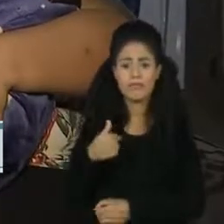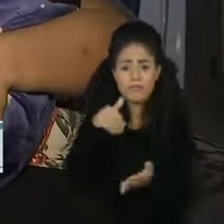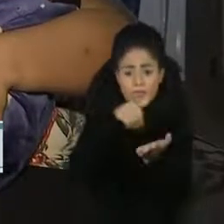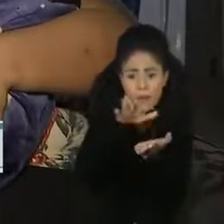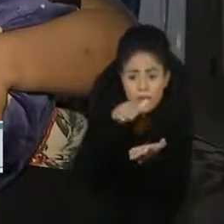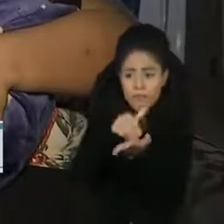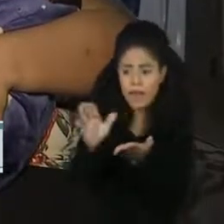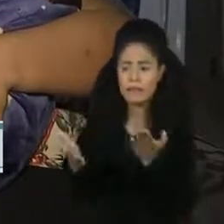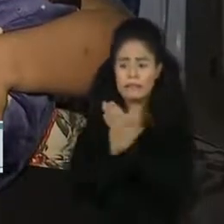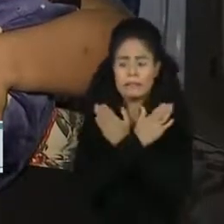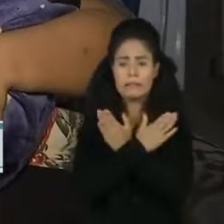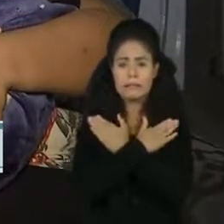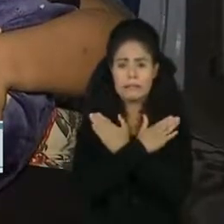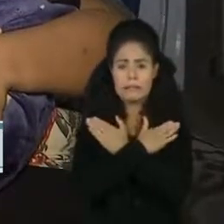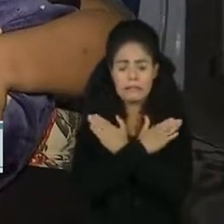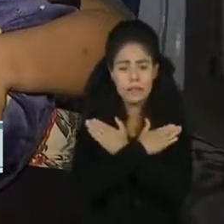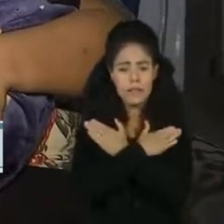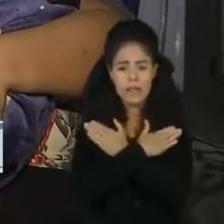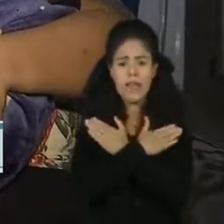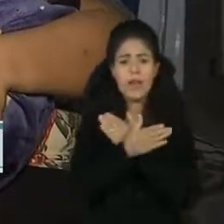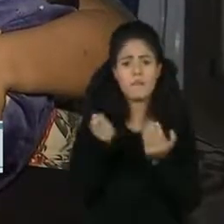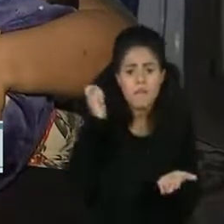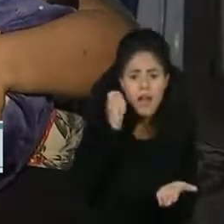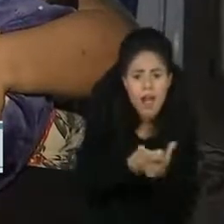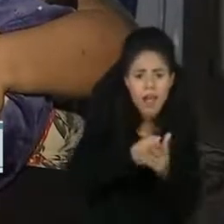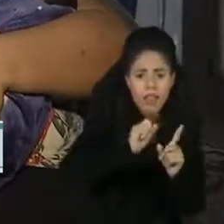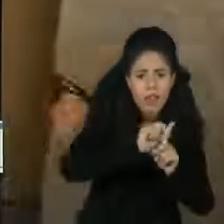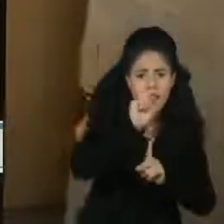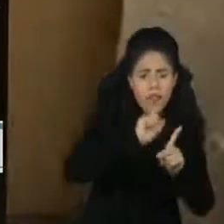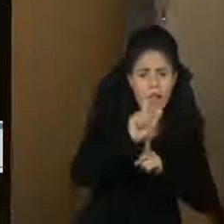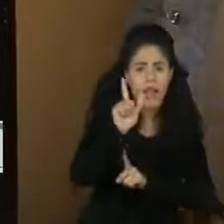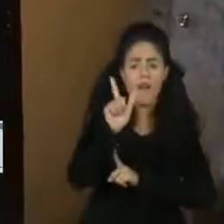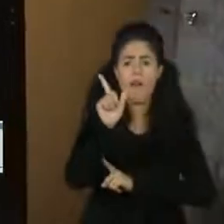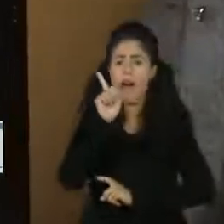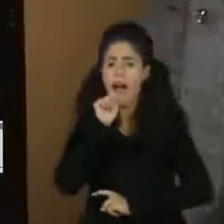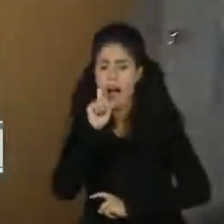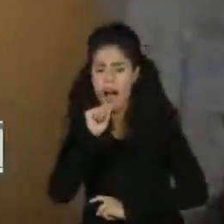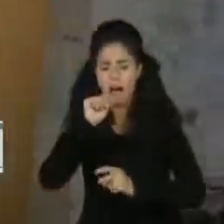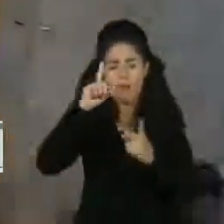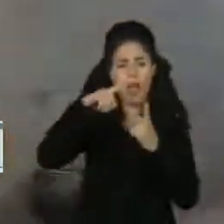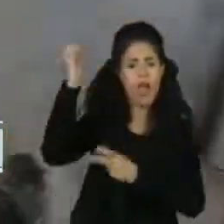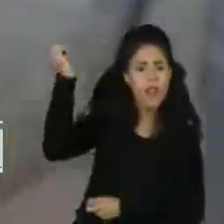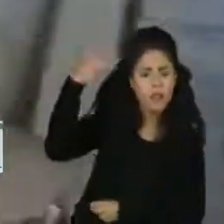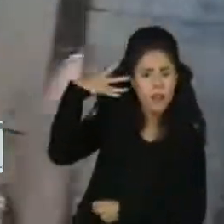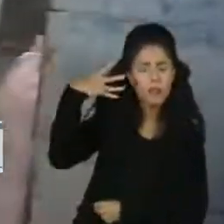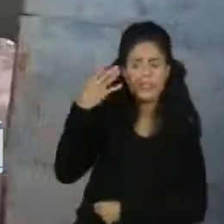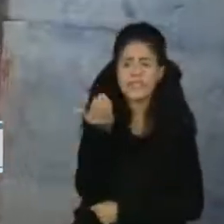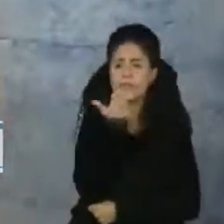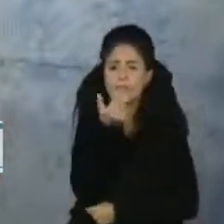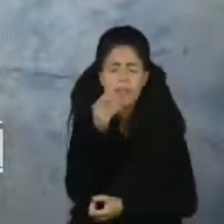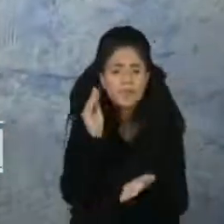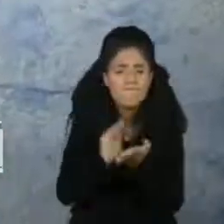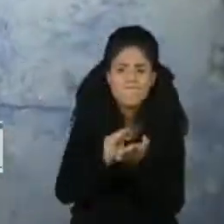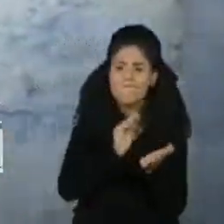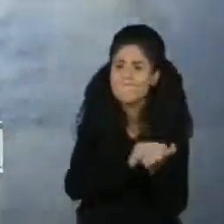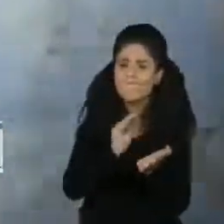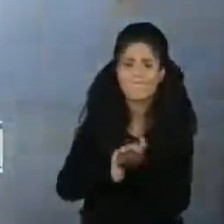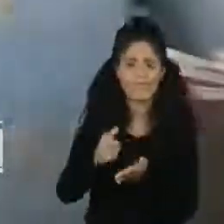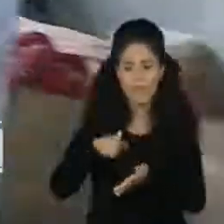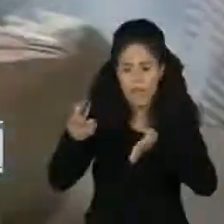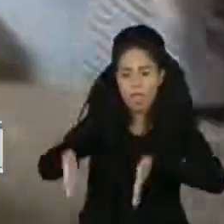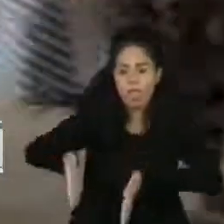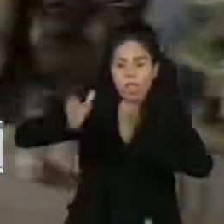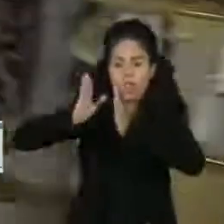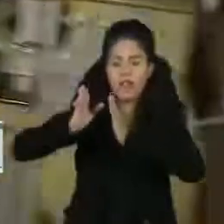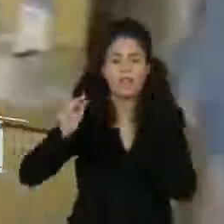conseguia mais pagar o aluguel alimentar as crianças água luz e aí eu decidi vir para cá fiquei sabendo